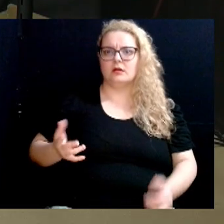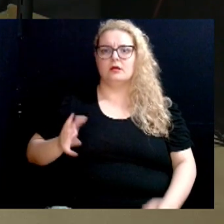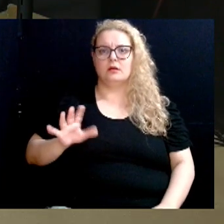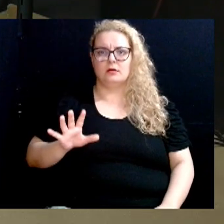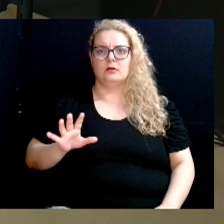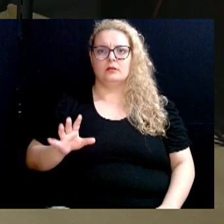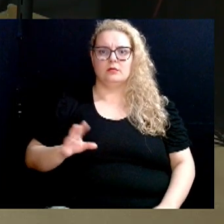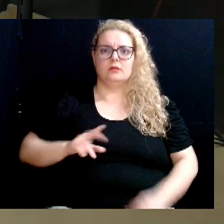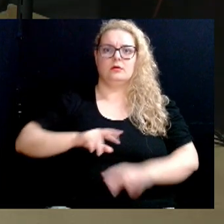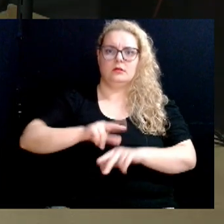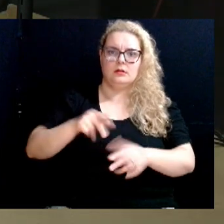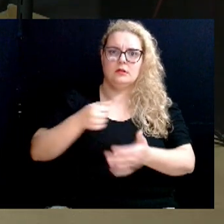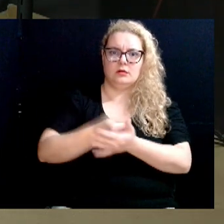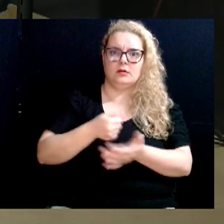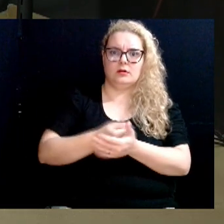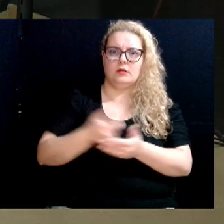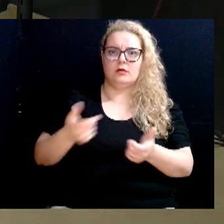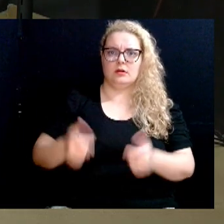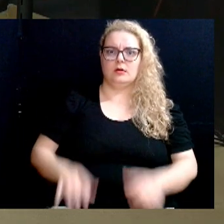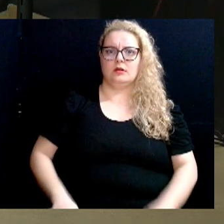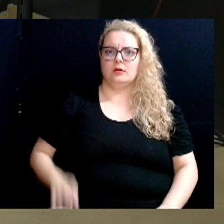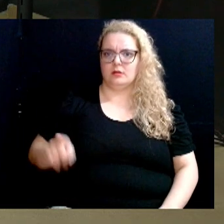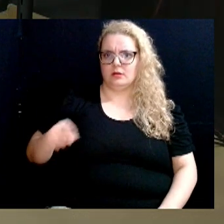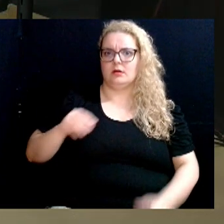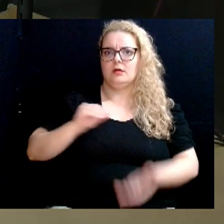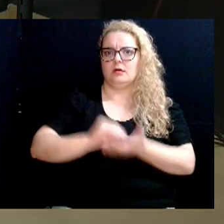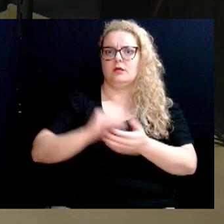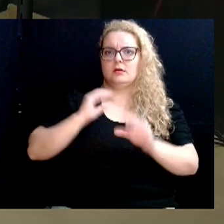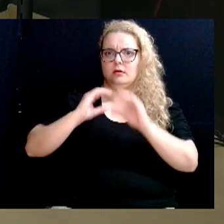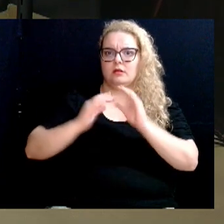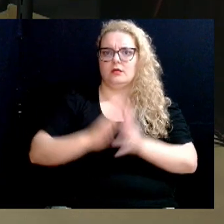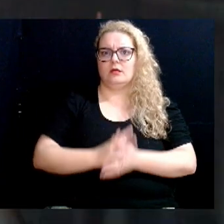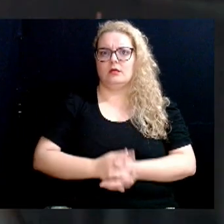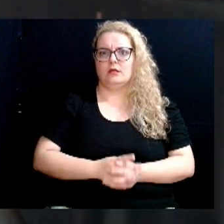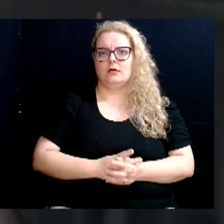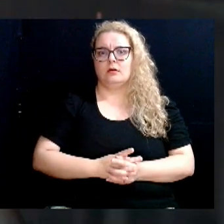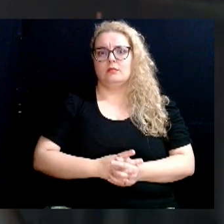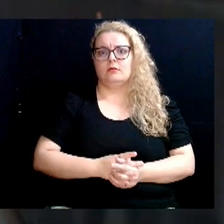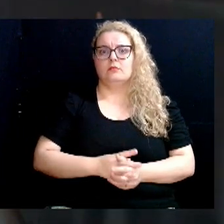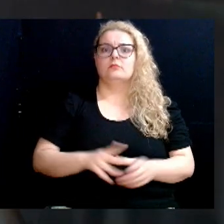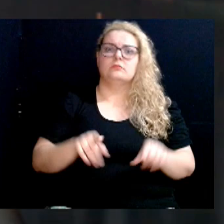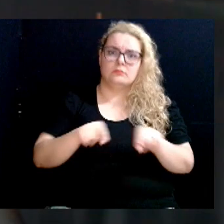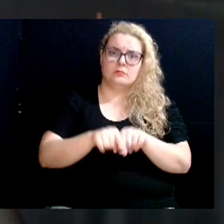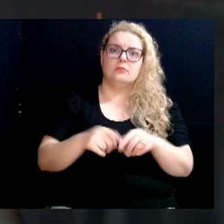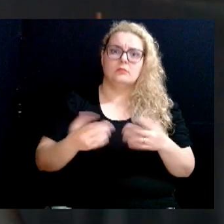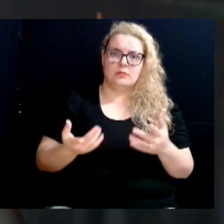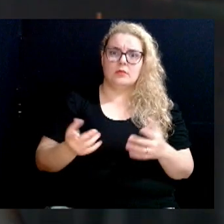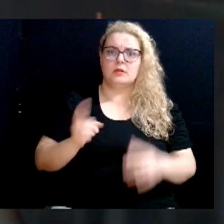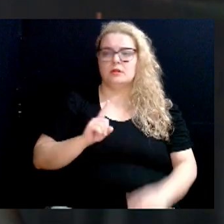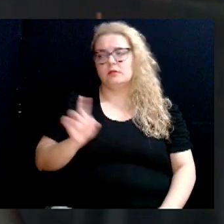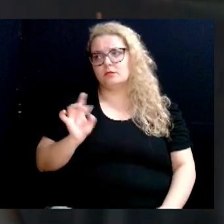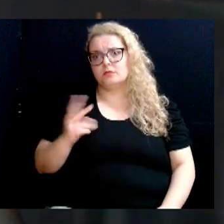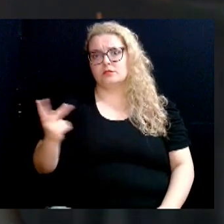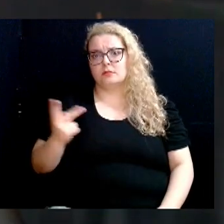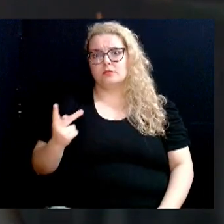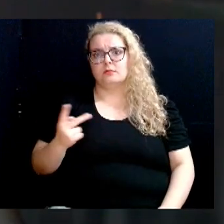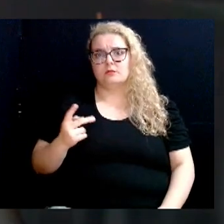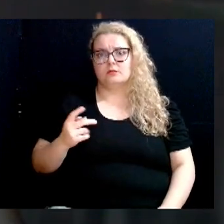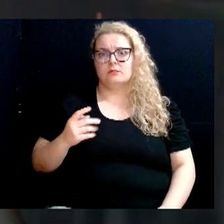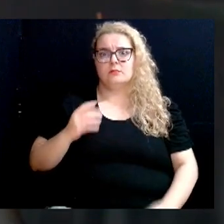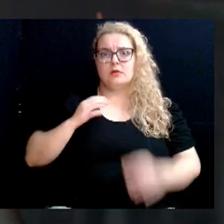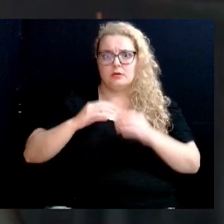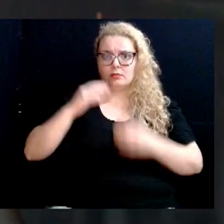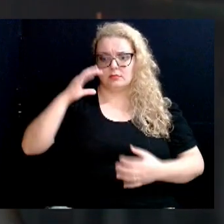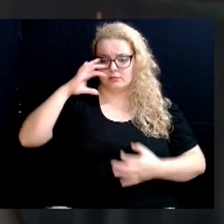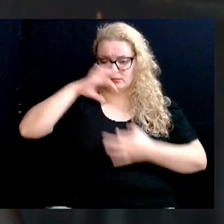cobrança. Muito. Aí é a falta de comunicação também? Também, né? Não só entre o casal, mas interna, né? Sim. Porque a gente,